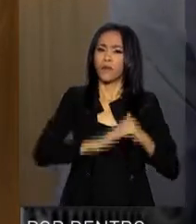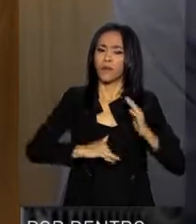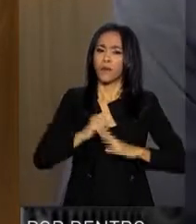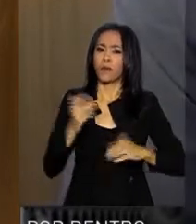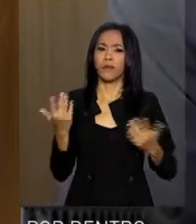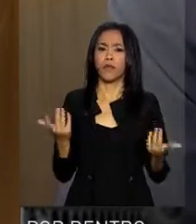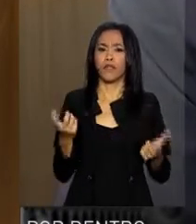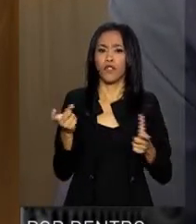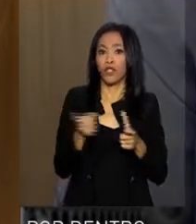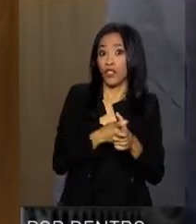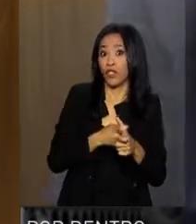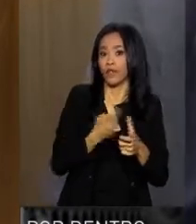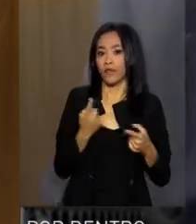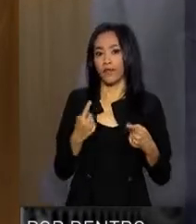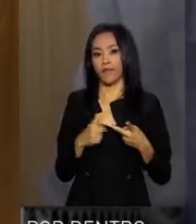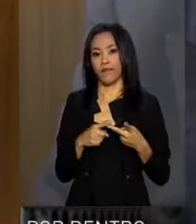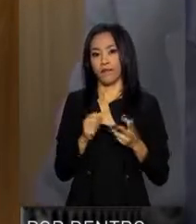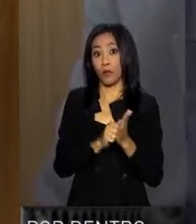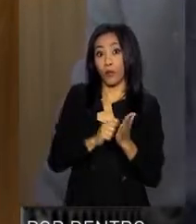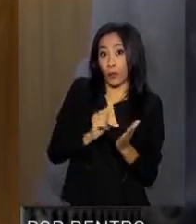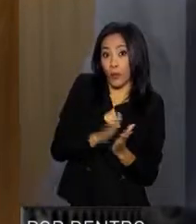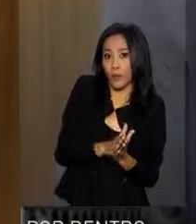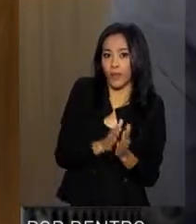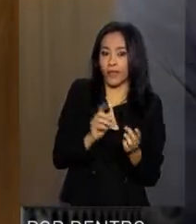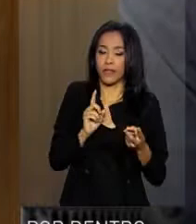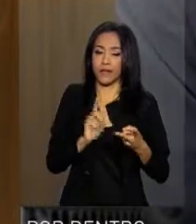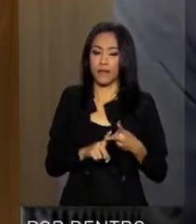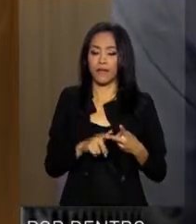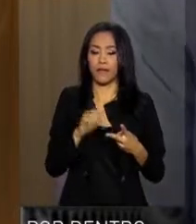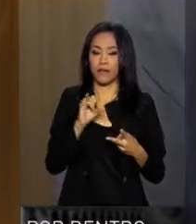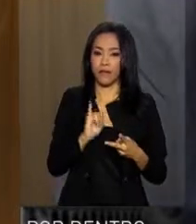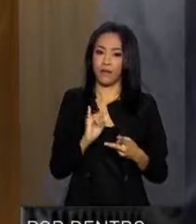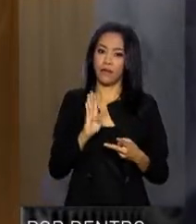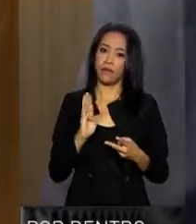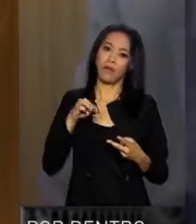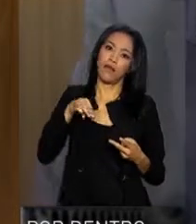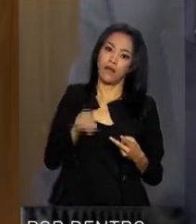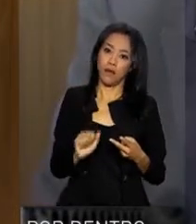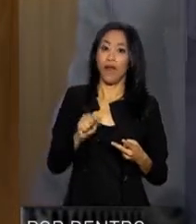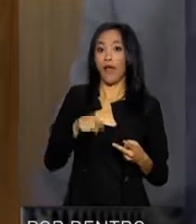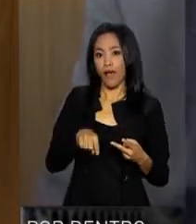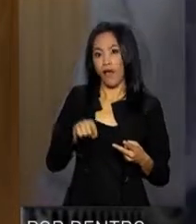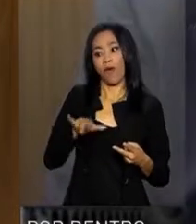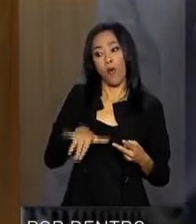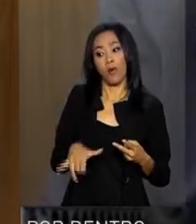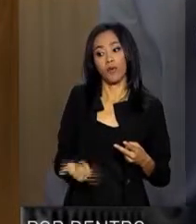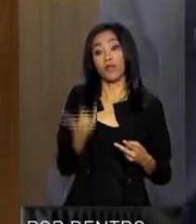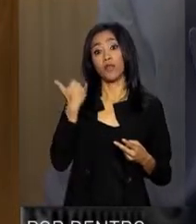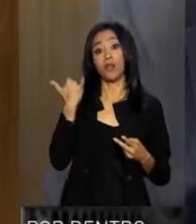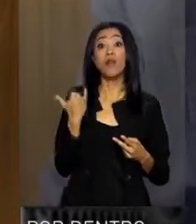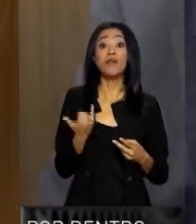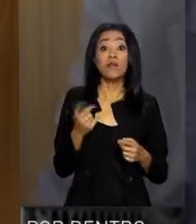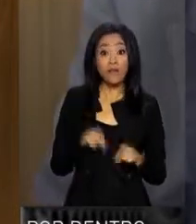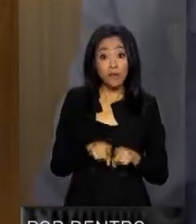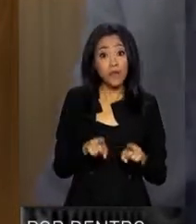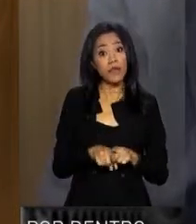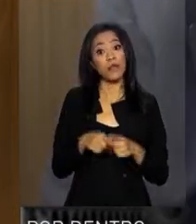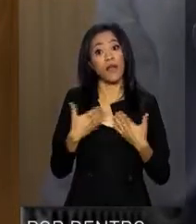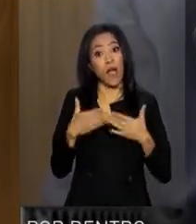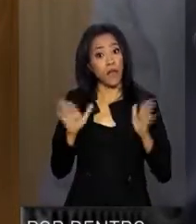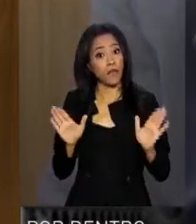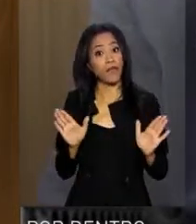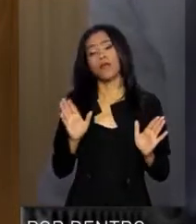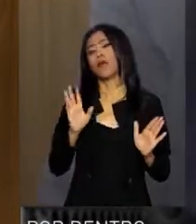das multas do ibama também abre uma janela de oportunidade para que algumas questões de